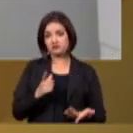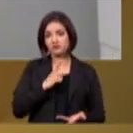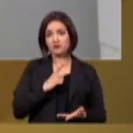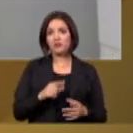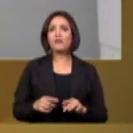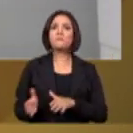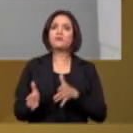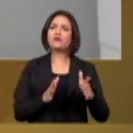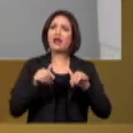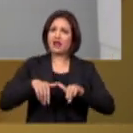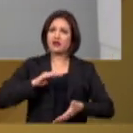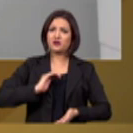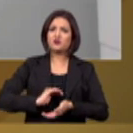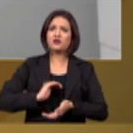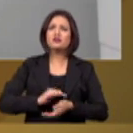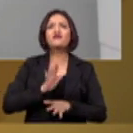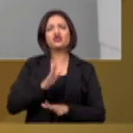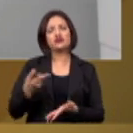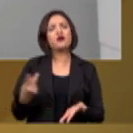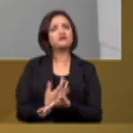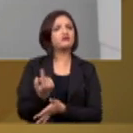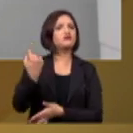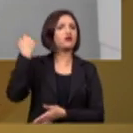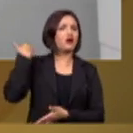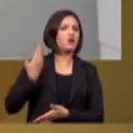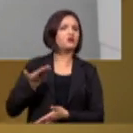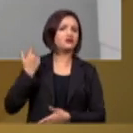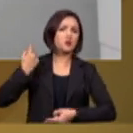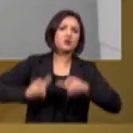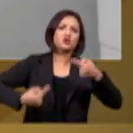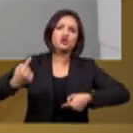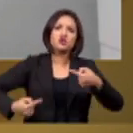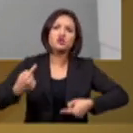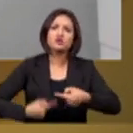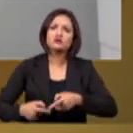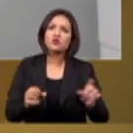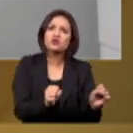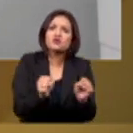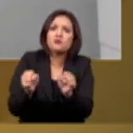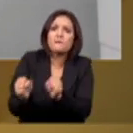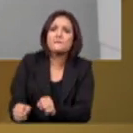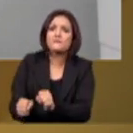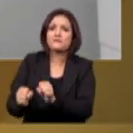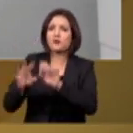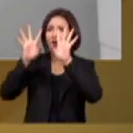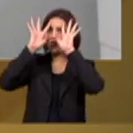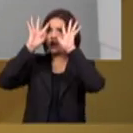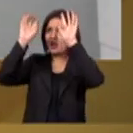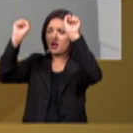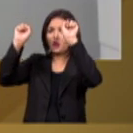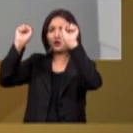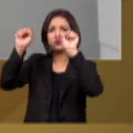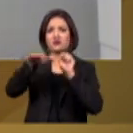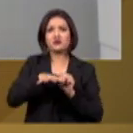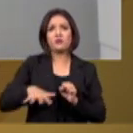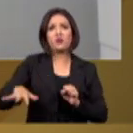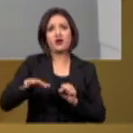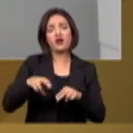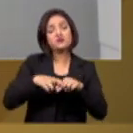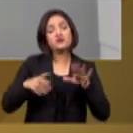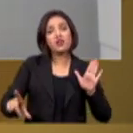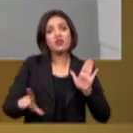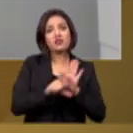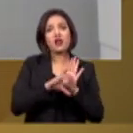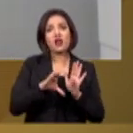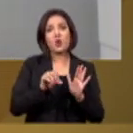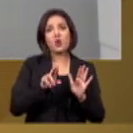ano dessa ponte a discussão acerca do objeto próprio governo dos tribunais frente ao forno estabelece a lei orgânica da magistratura